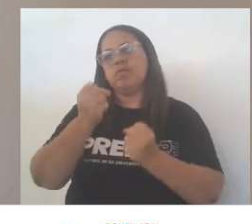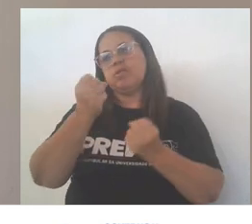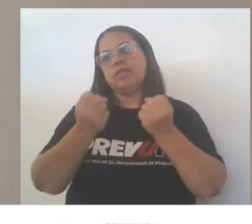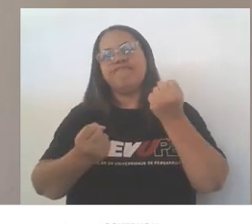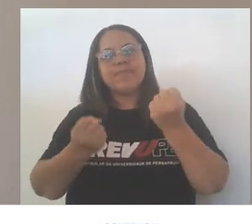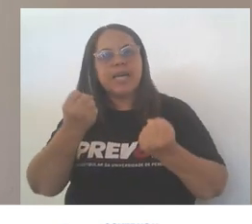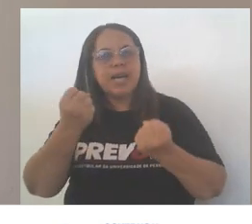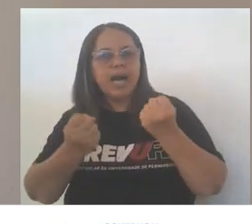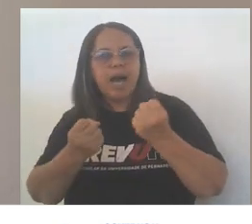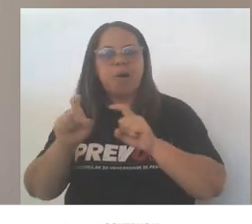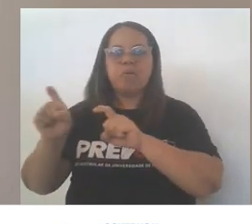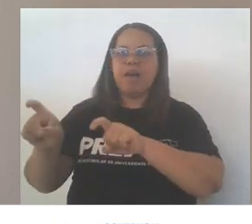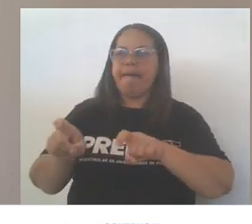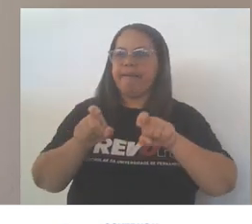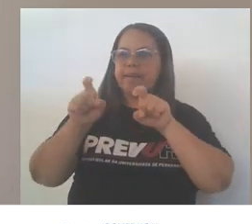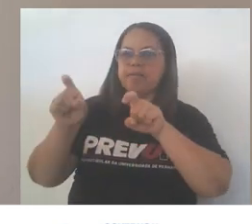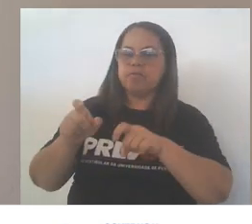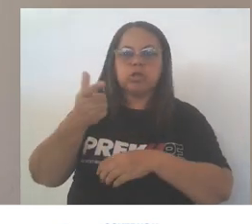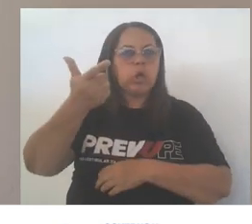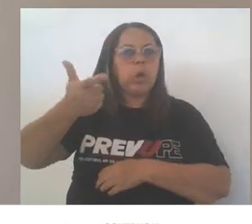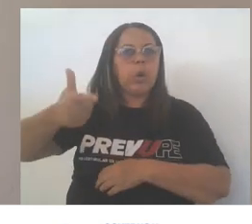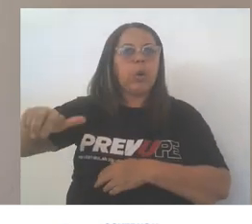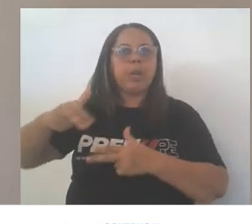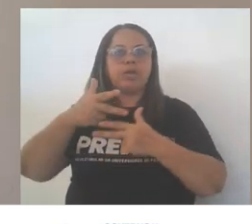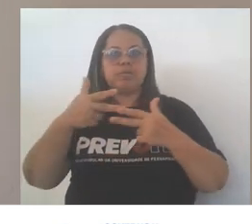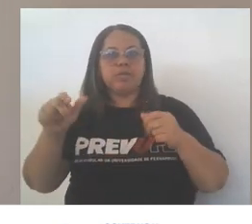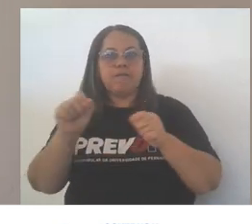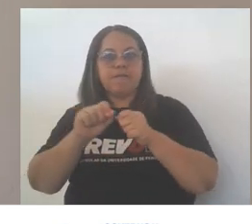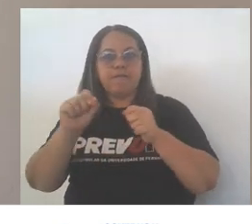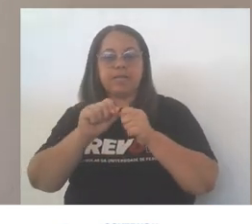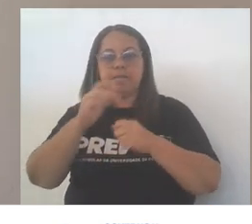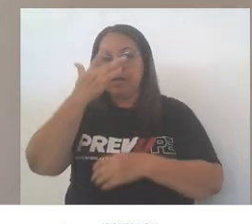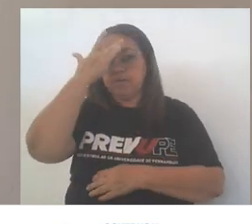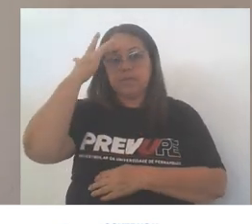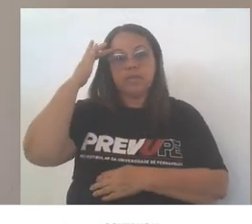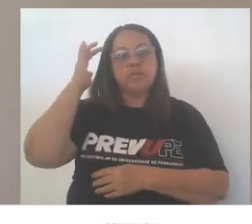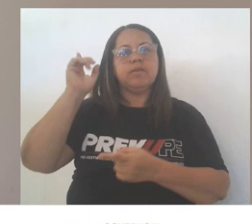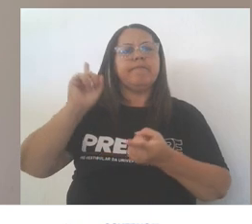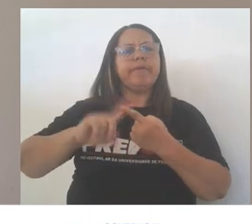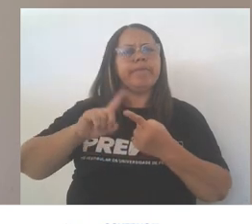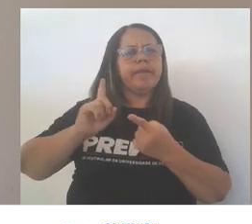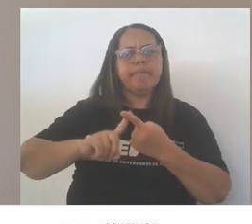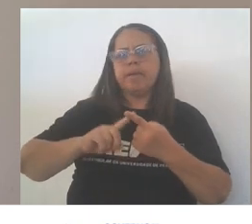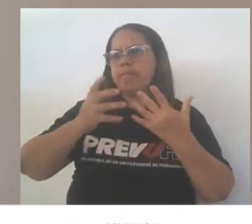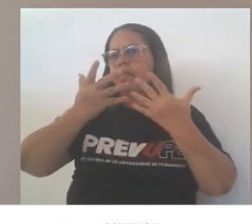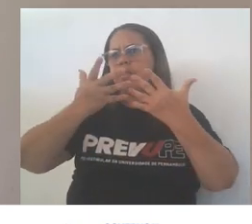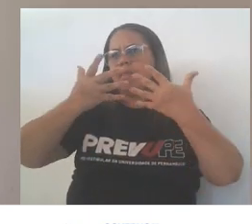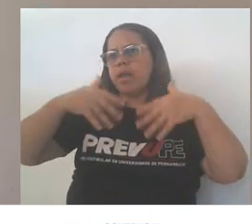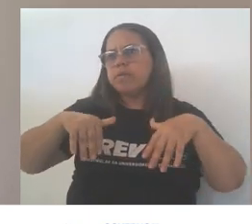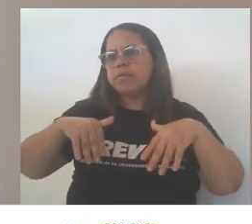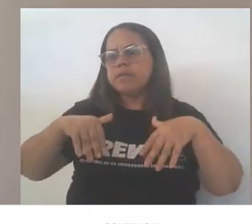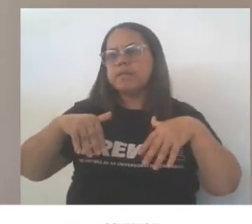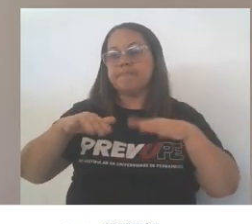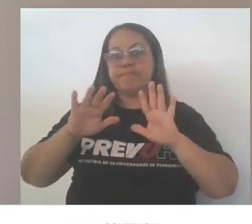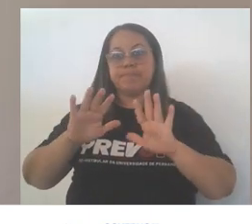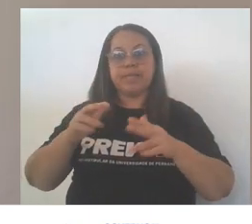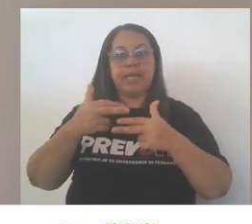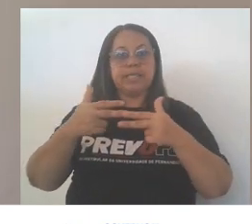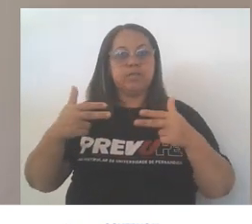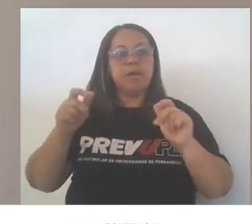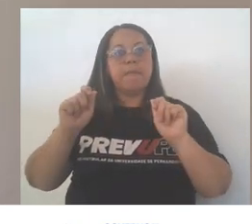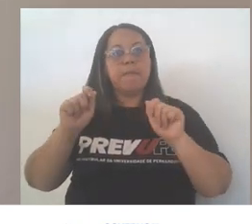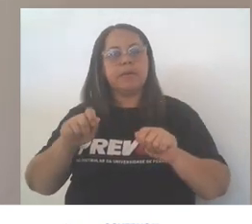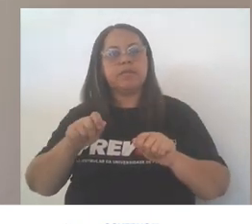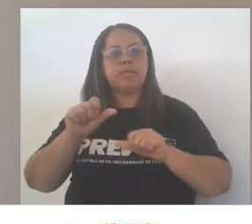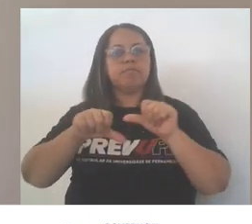veículos, agricultura e outras atividades humanas, bem como processos naturais. Esses poluentes podem então